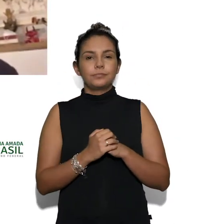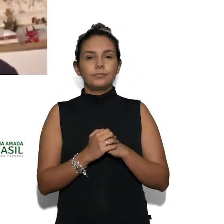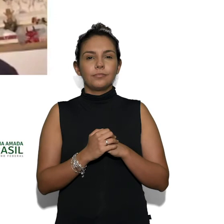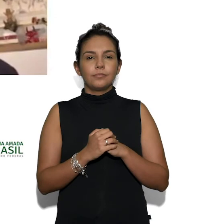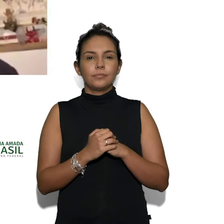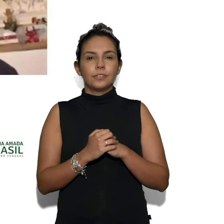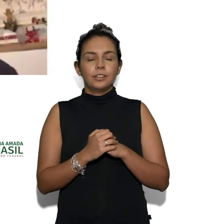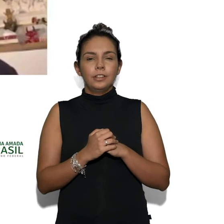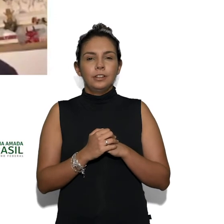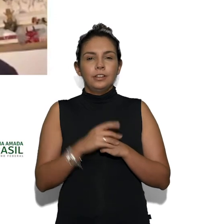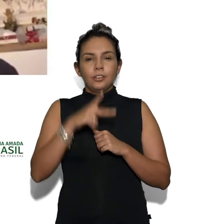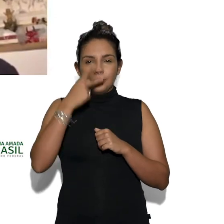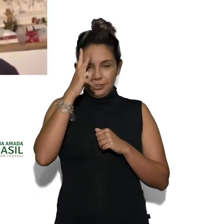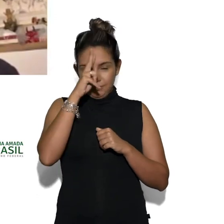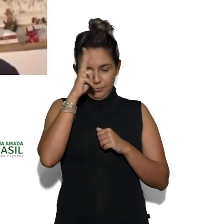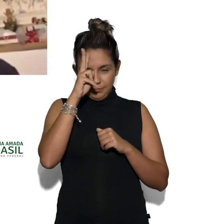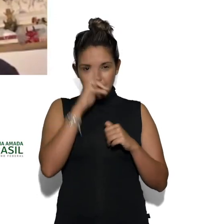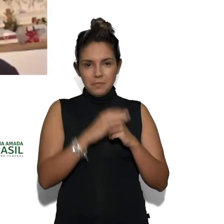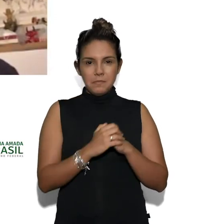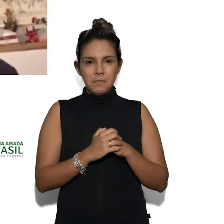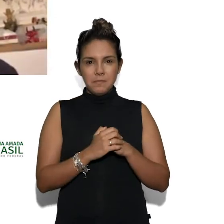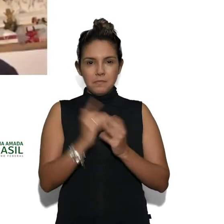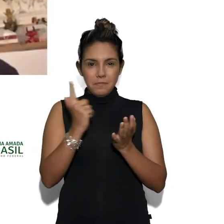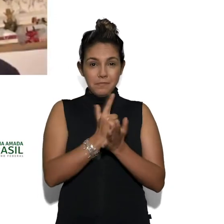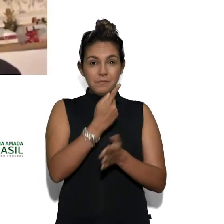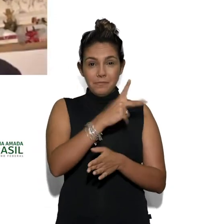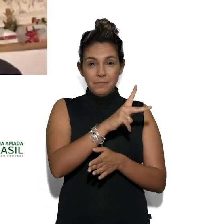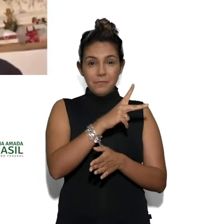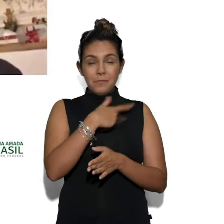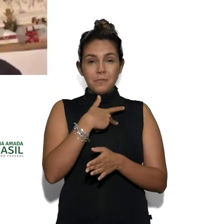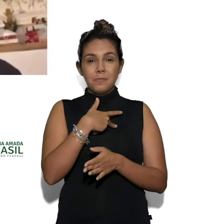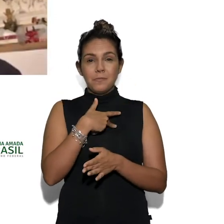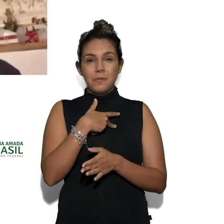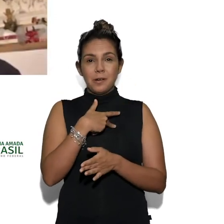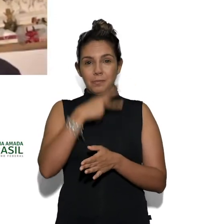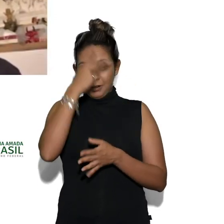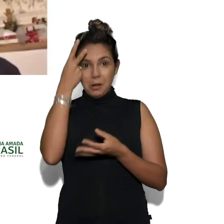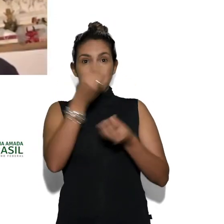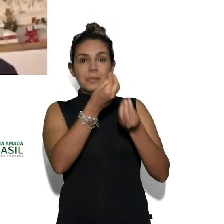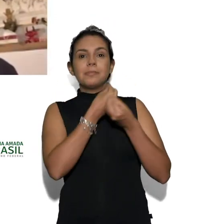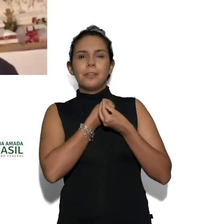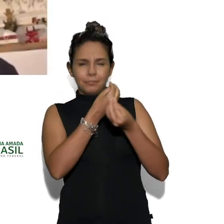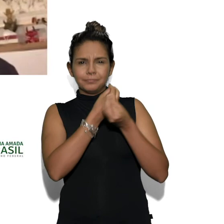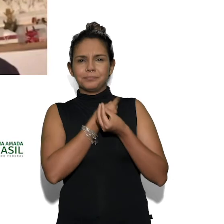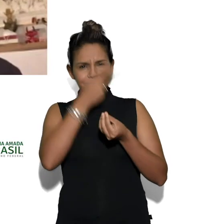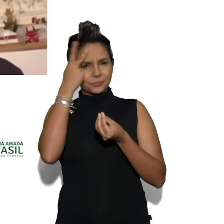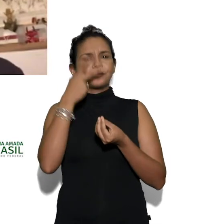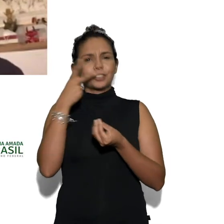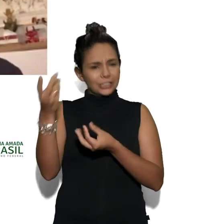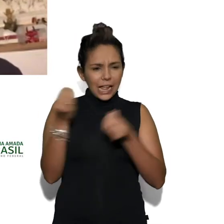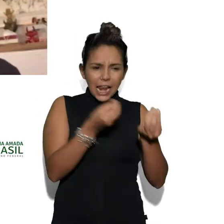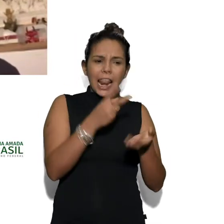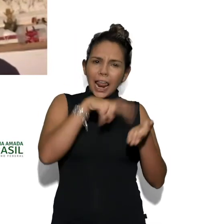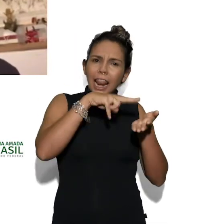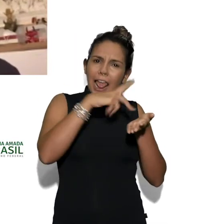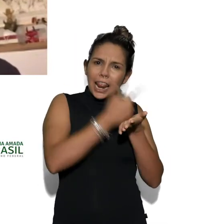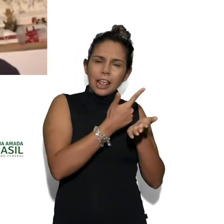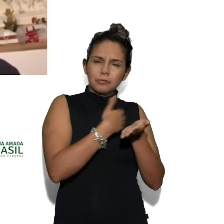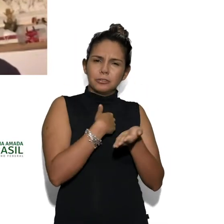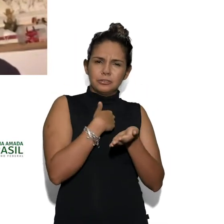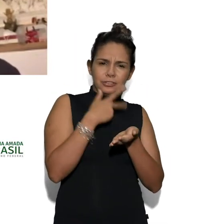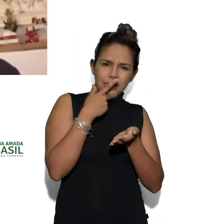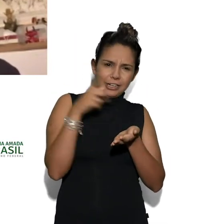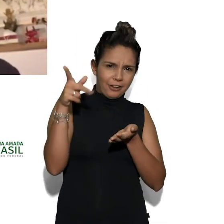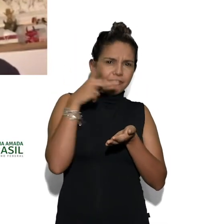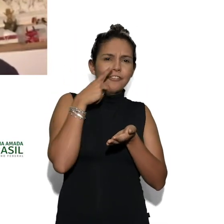eu até contei essa história assim, o livro dele foi-me oferecido por várias pessoas, e várias pessoas sempre vinham com o livro e diziam: eu acho que